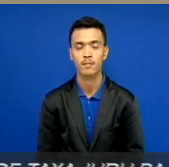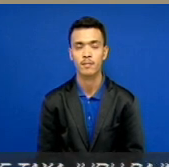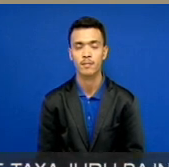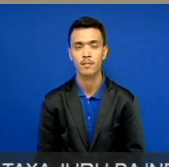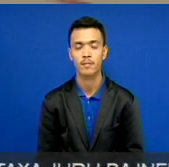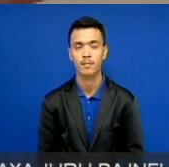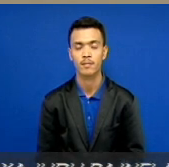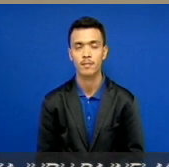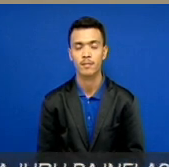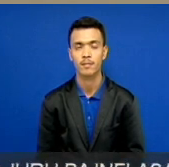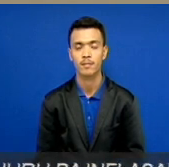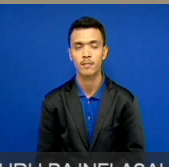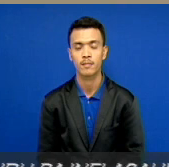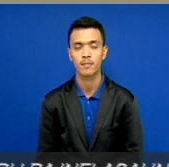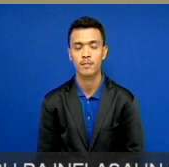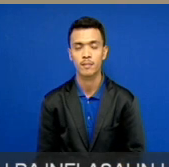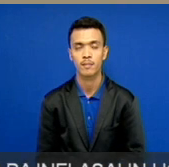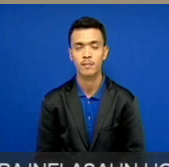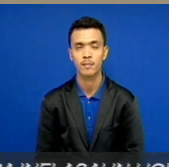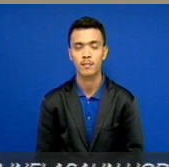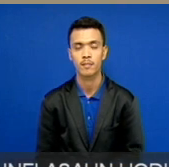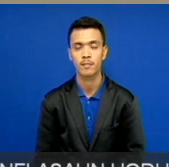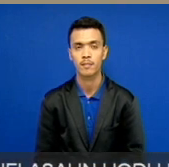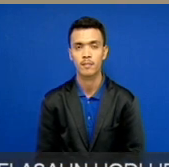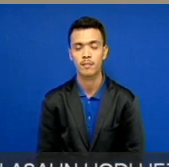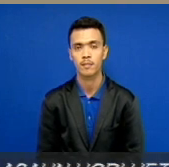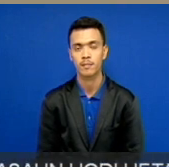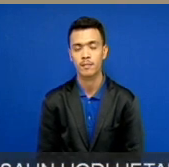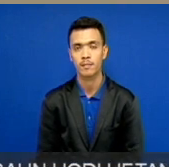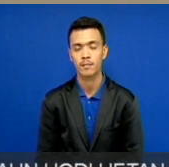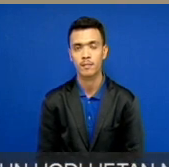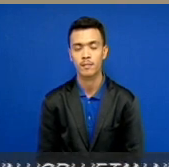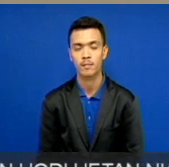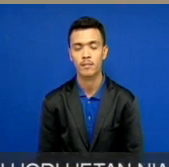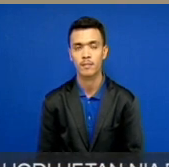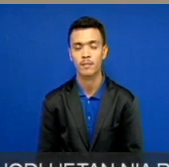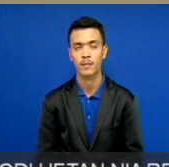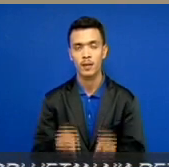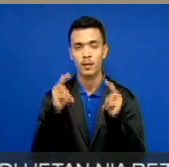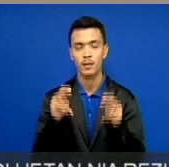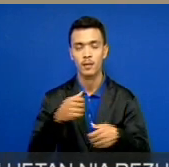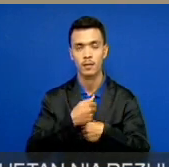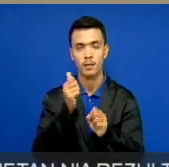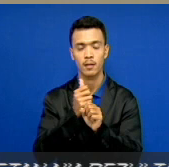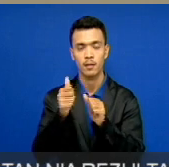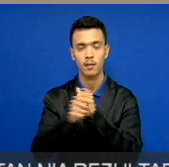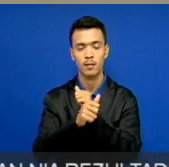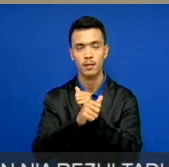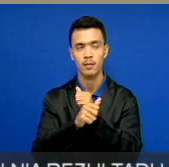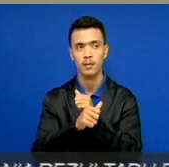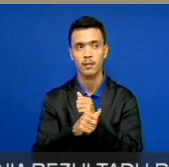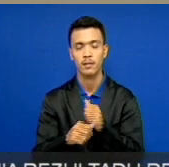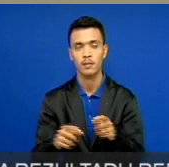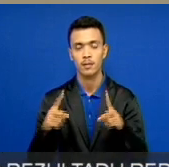Processo tem que ir lá, tem a autoridade policial certa, tem que ir lá na investigação, e tem que ir lá só com o Ministério Público. O Ministério